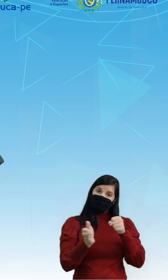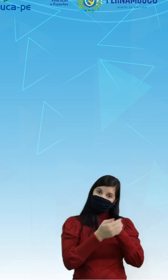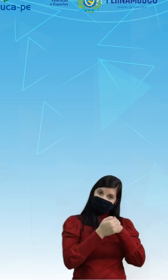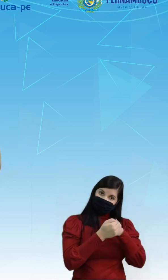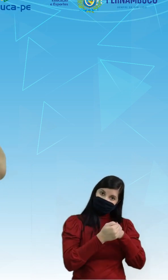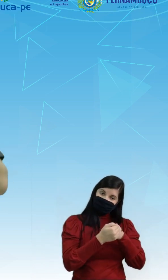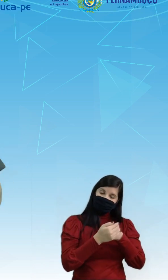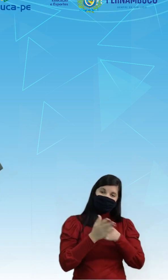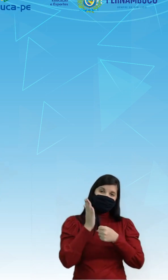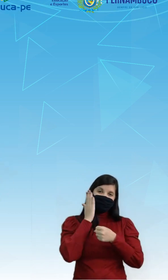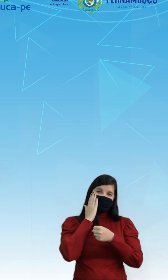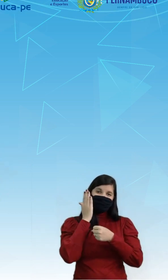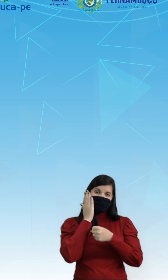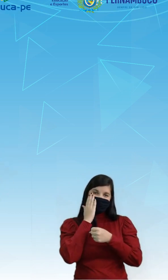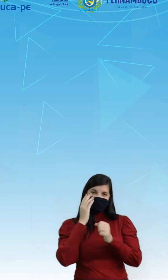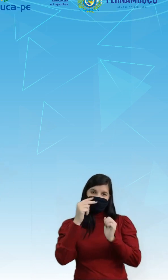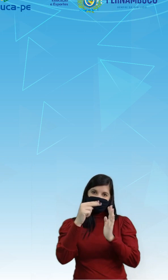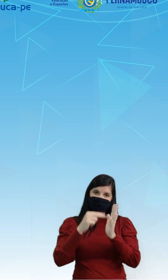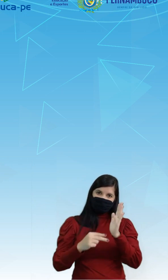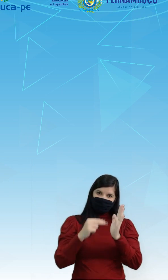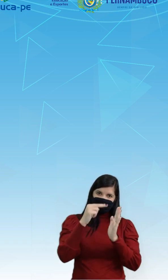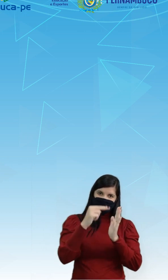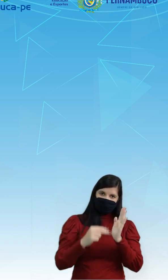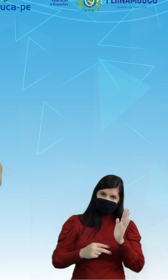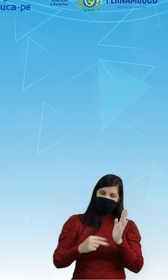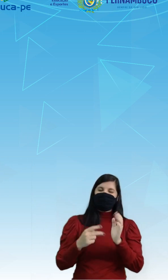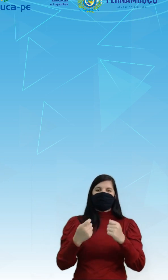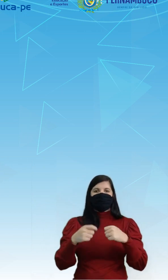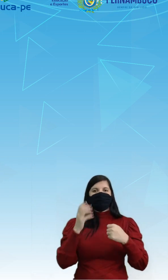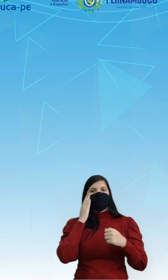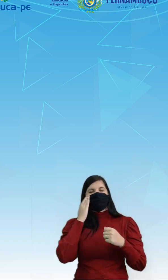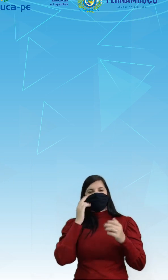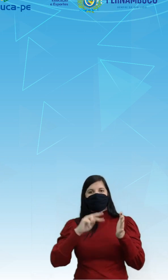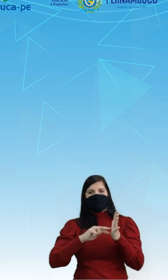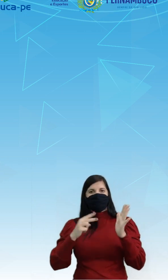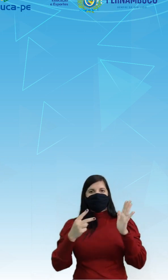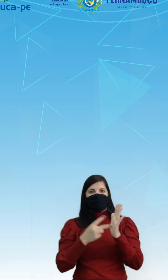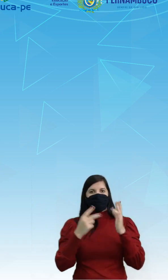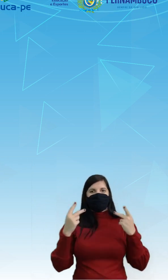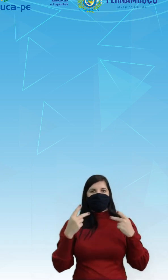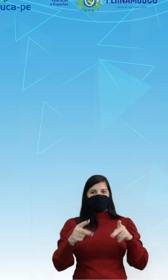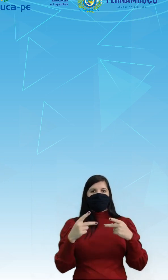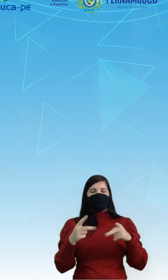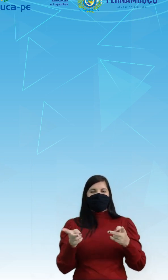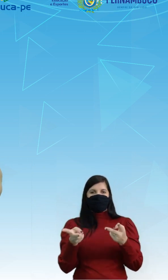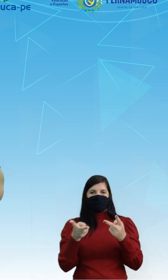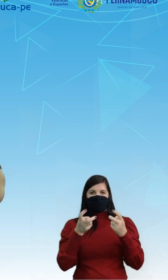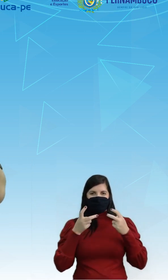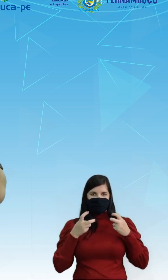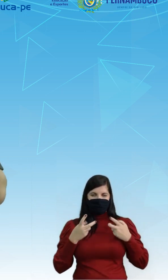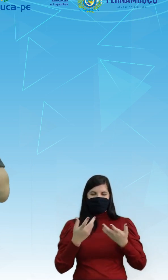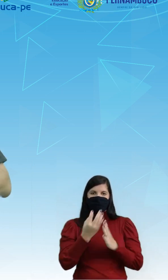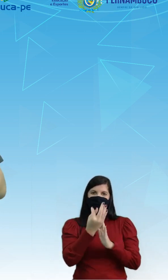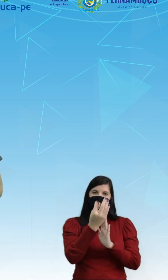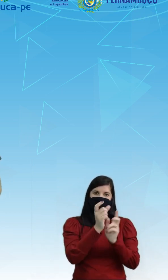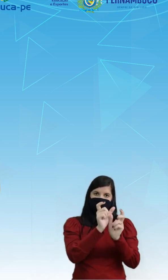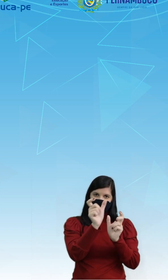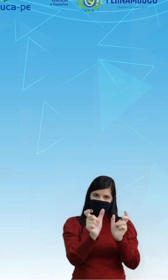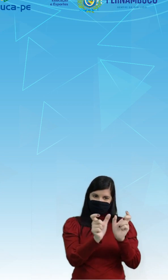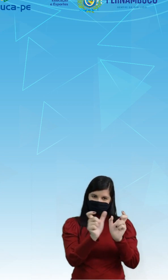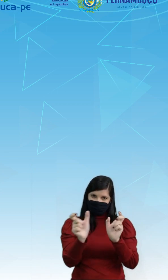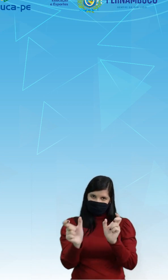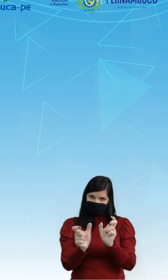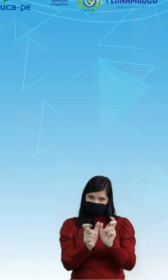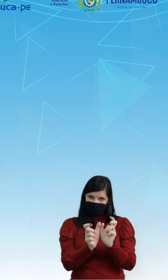certo? Entender uma leitura implícita é entender o sentido, é observar que as palavras